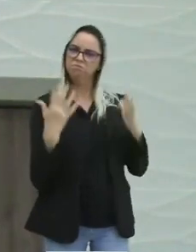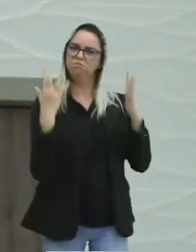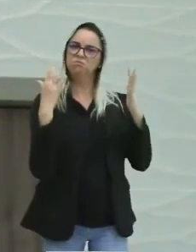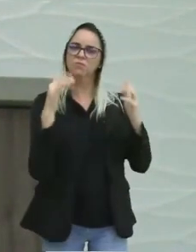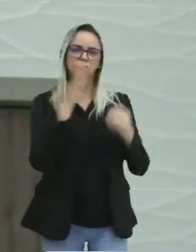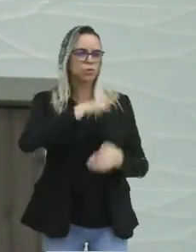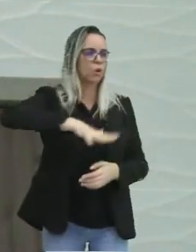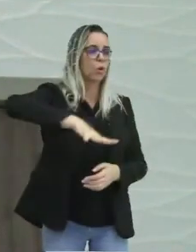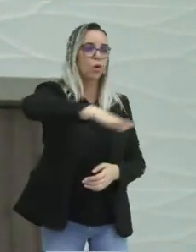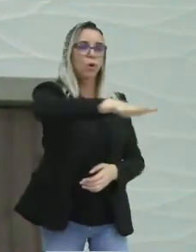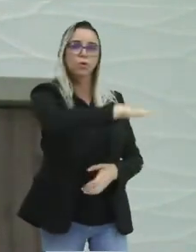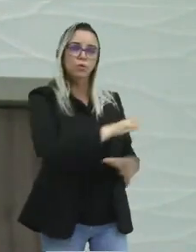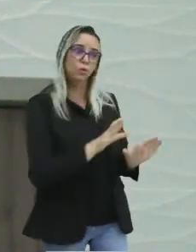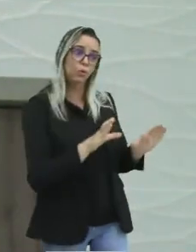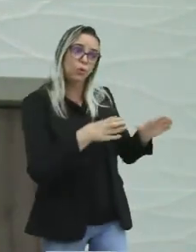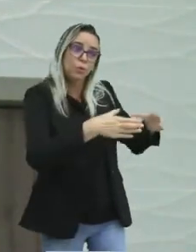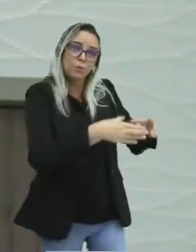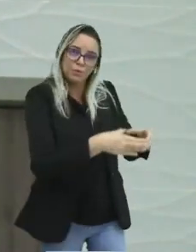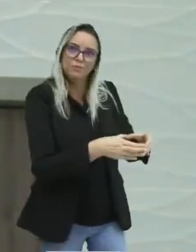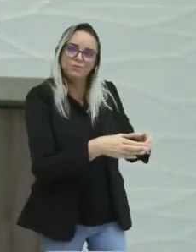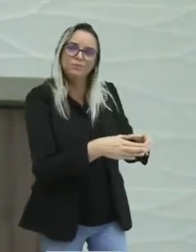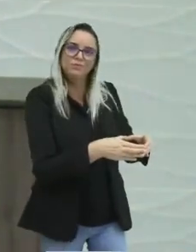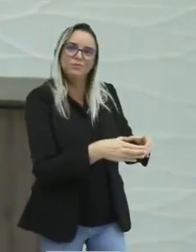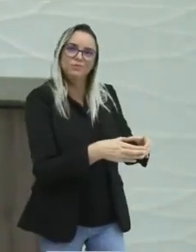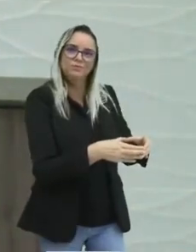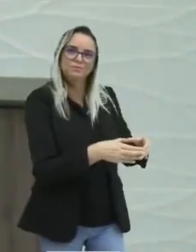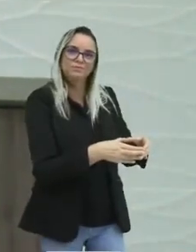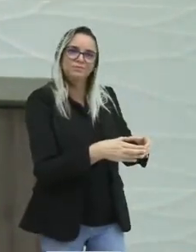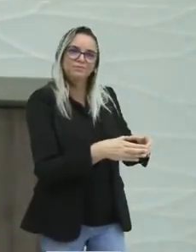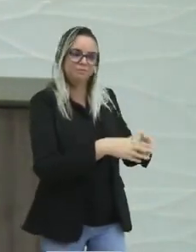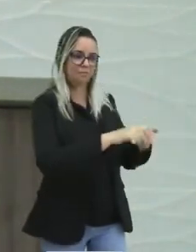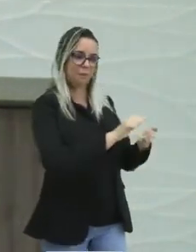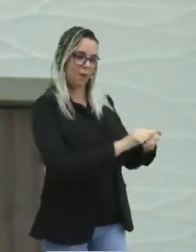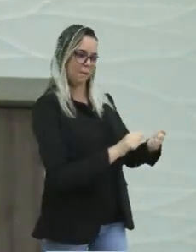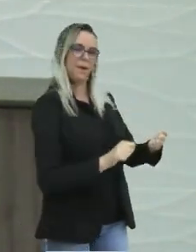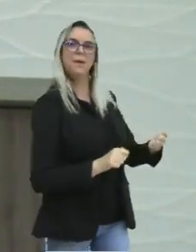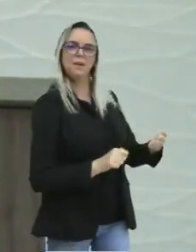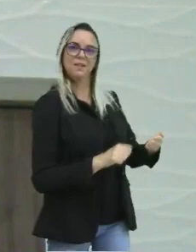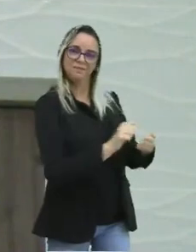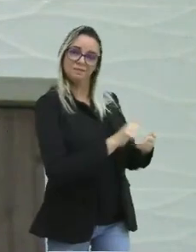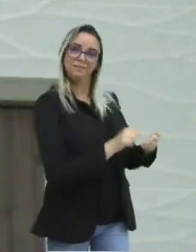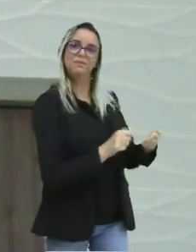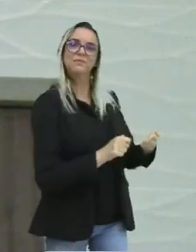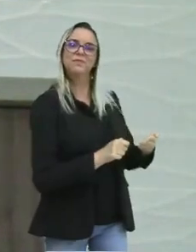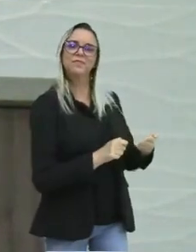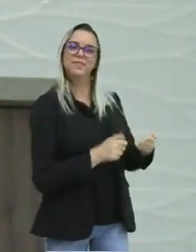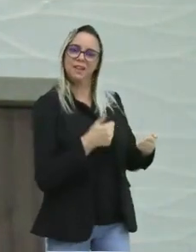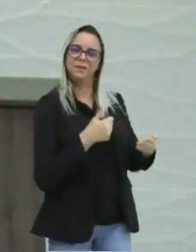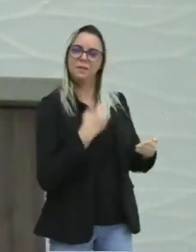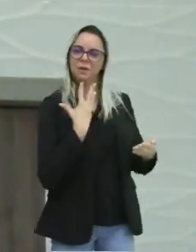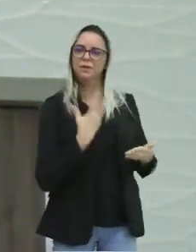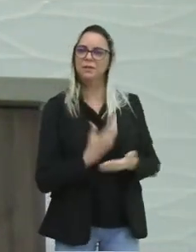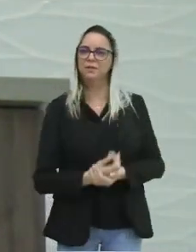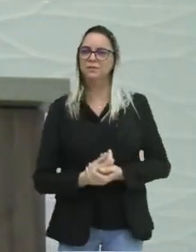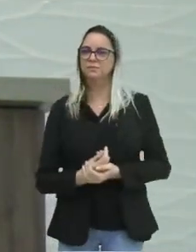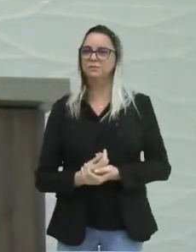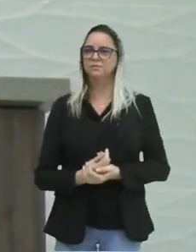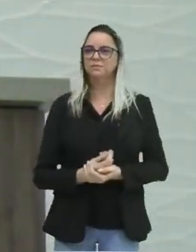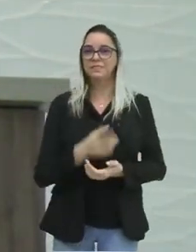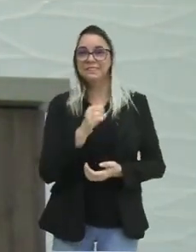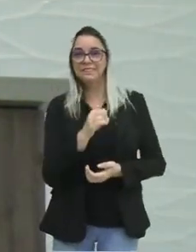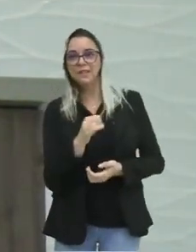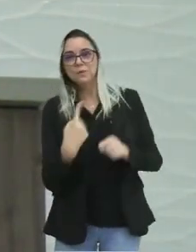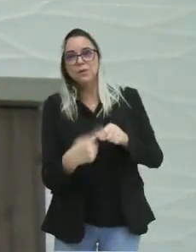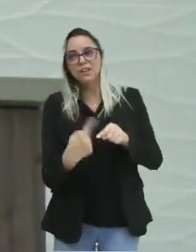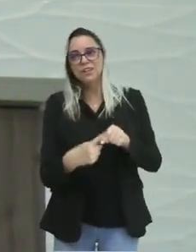parabenizar a todos que fazem a central de marcação. Porque ali você está para servir a todos. Já pensou? Você sair de madrugada